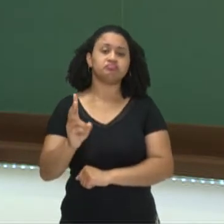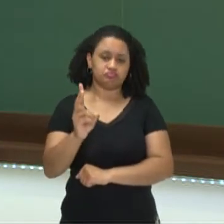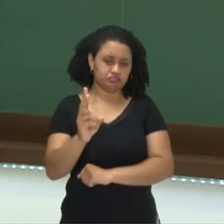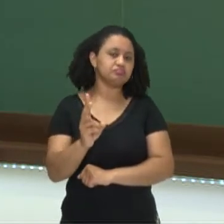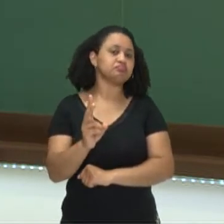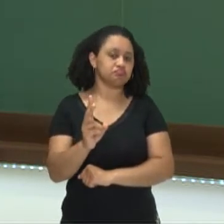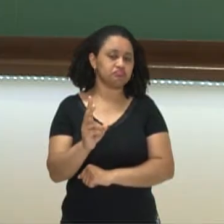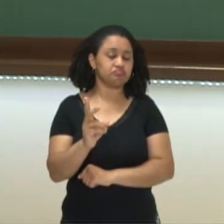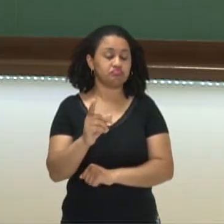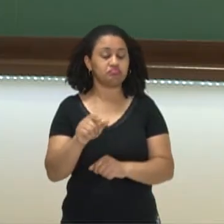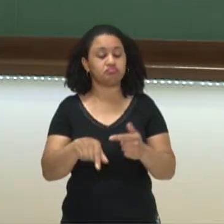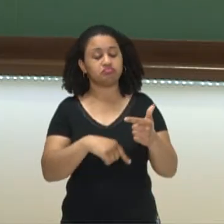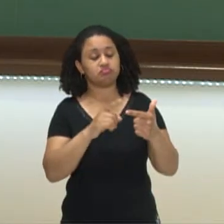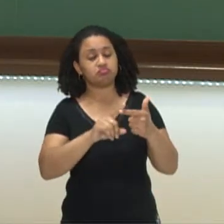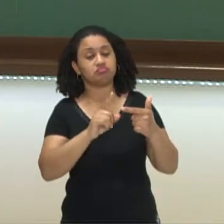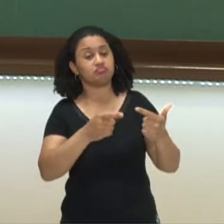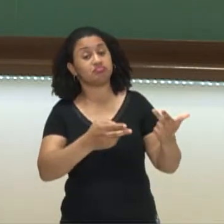Seja